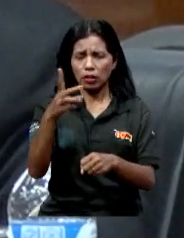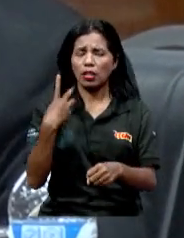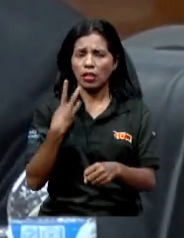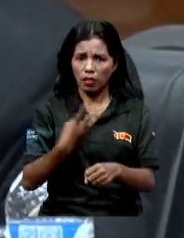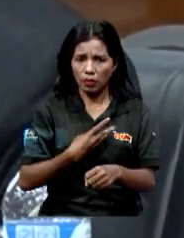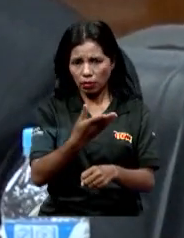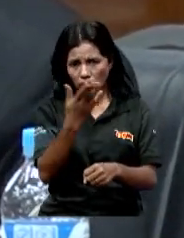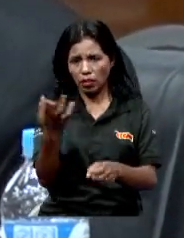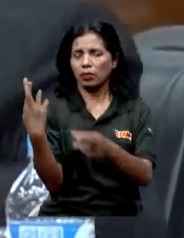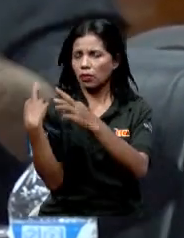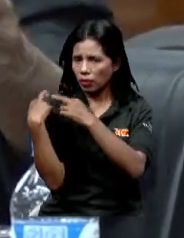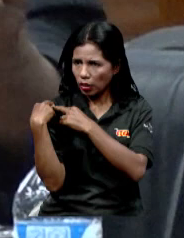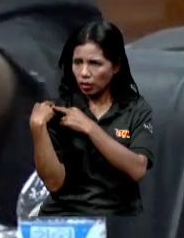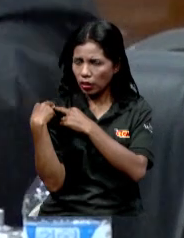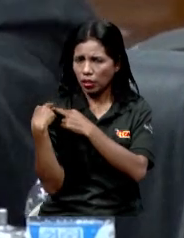ver.